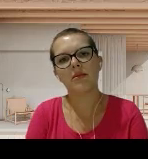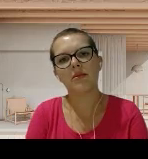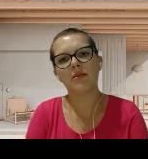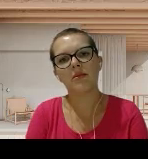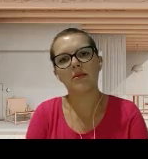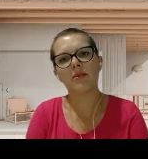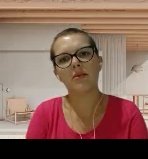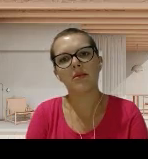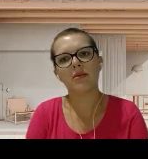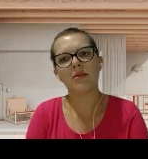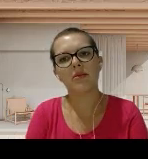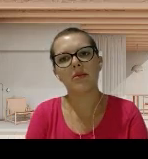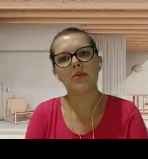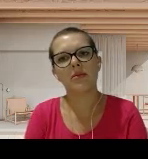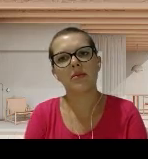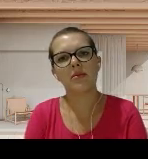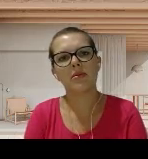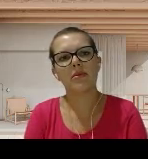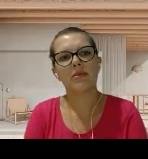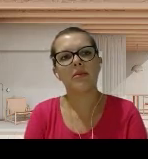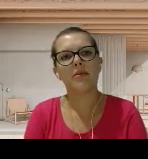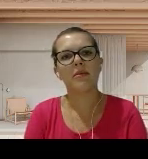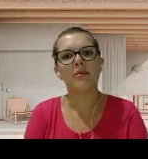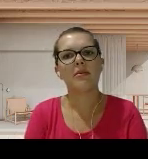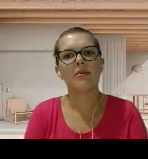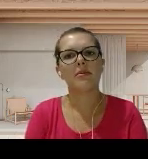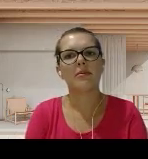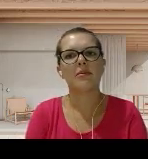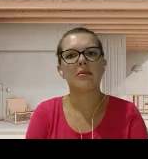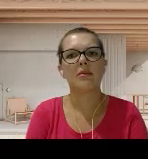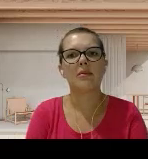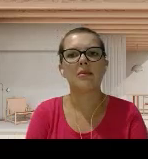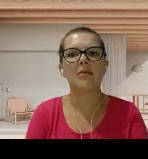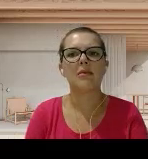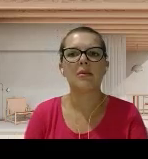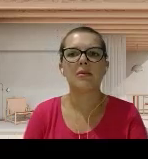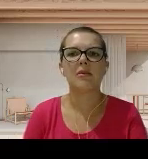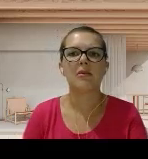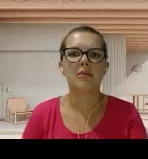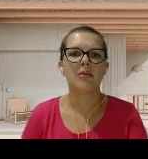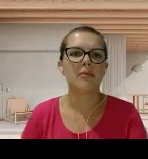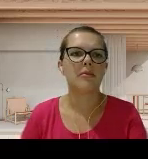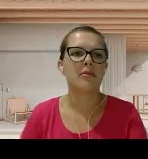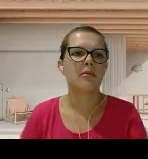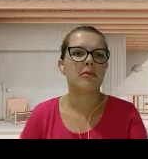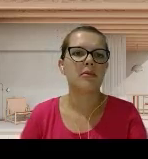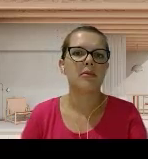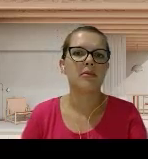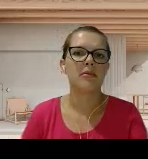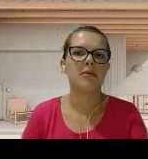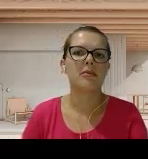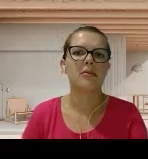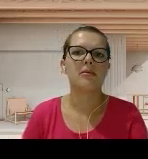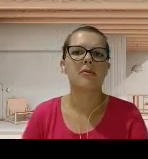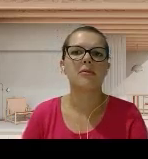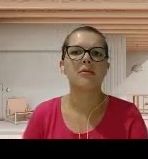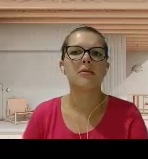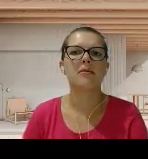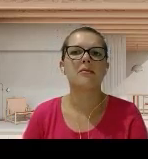Bom? Então, assim, uma parte... qual o tamanho do mercado? Segue aí, igual, Rafael.